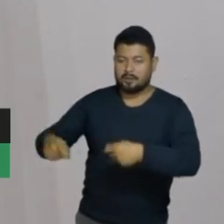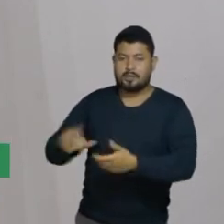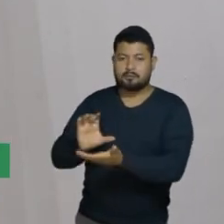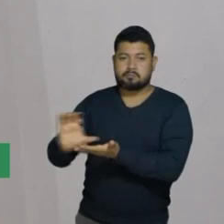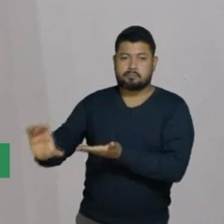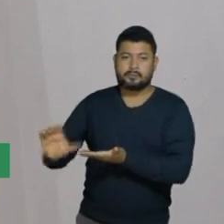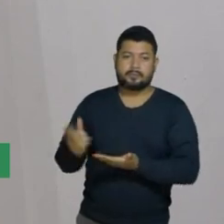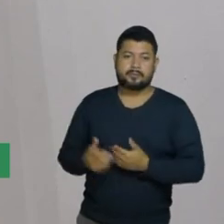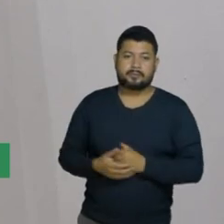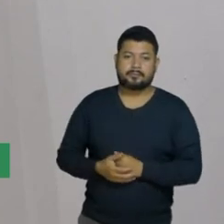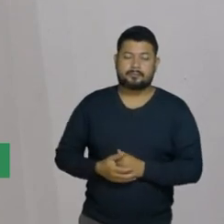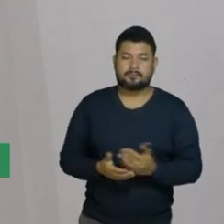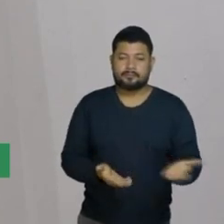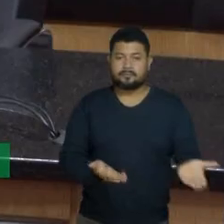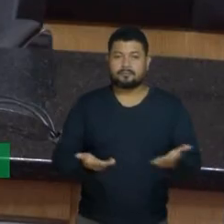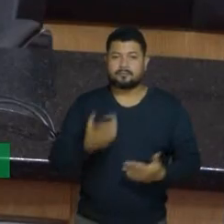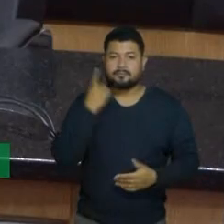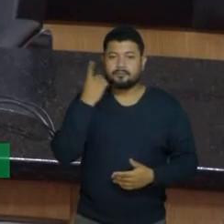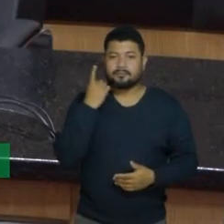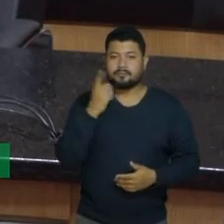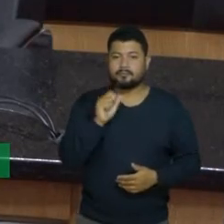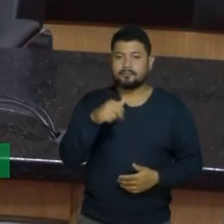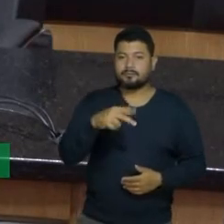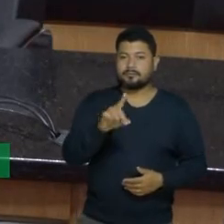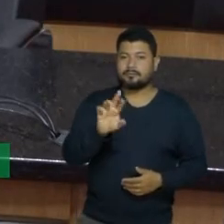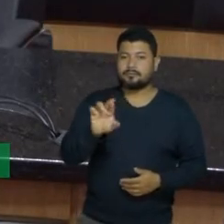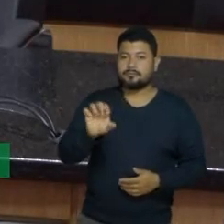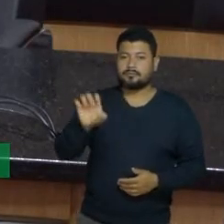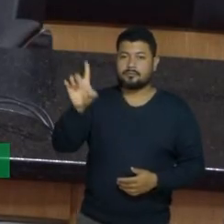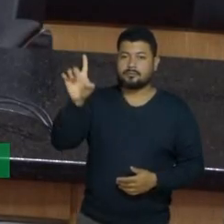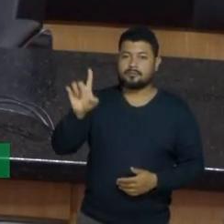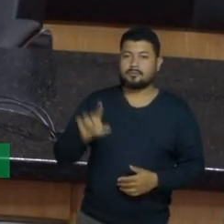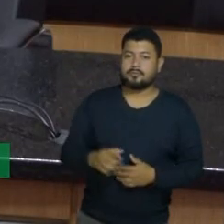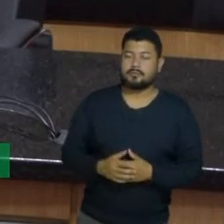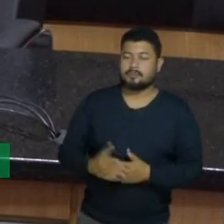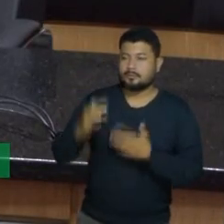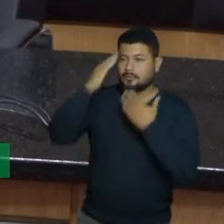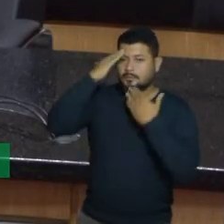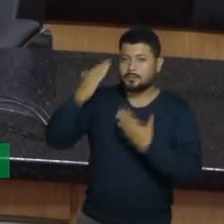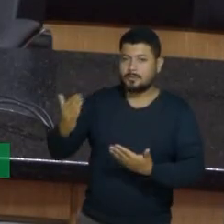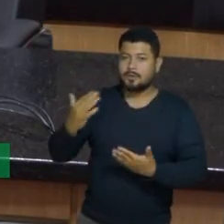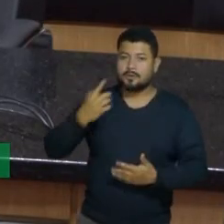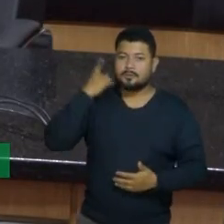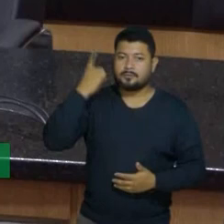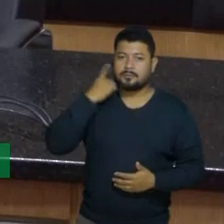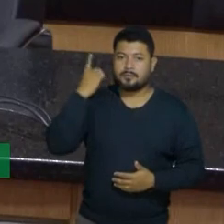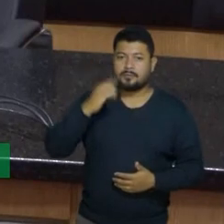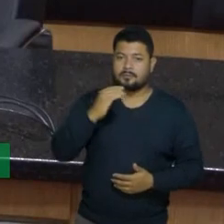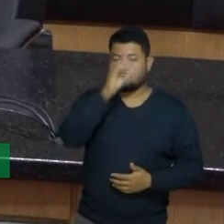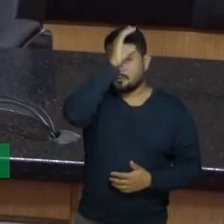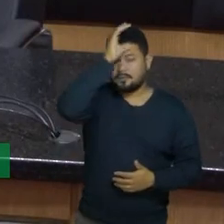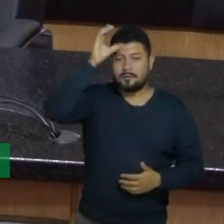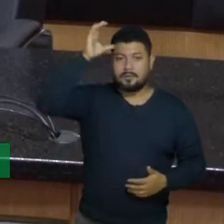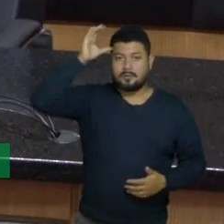André, depois deputado Antídio. Obrigado pela parte, deputado Carlos Humberto. Só para corroborar com o amigo, este é um problema sério que a